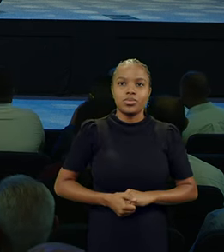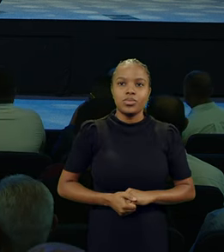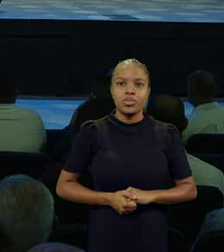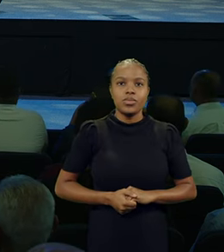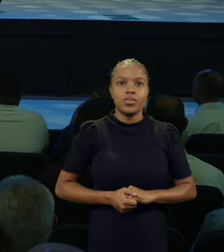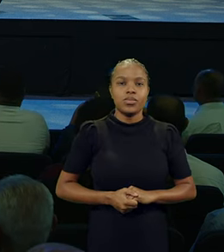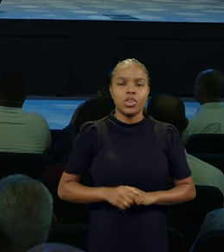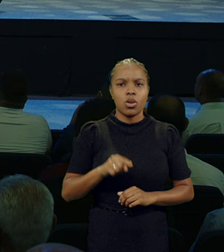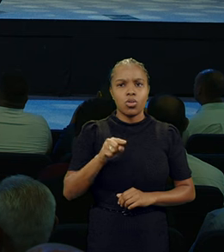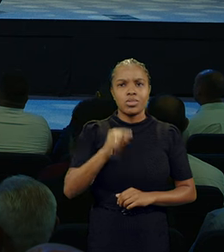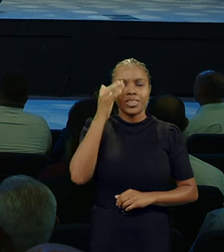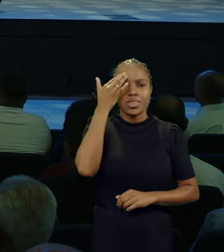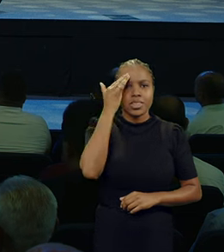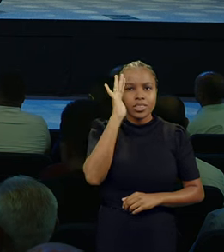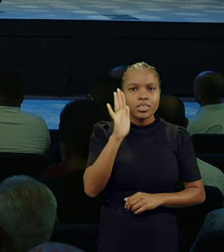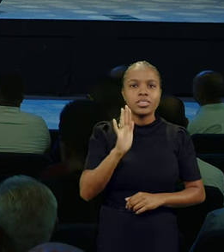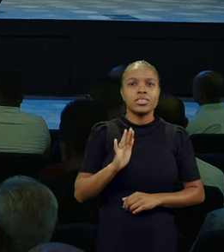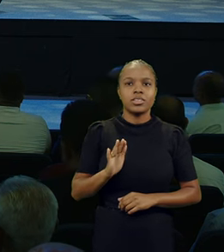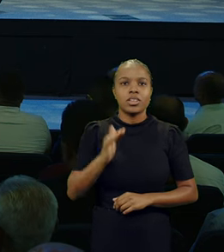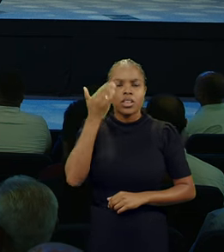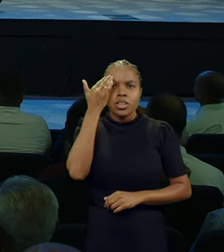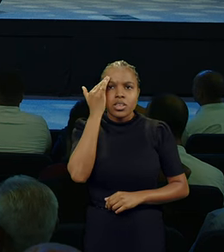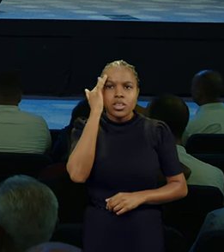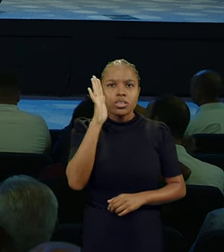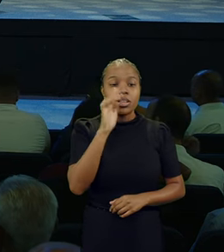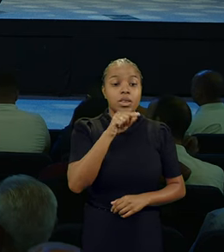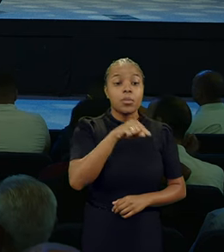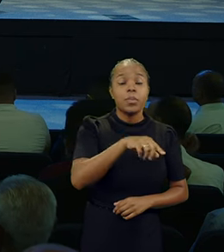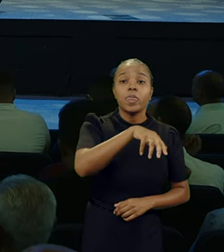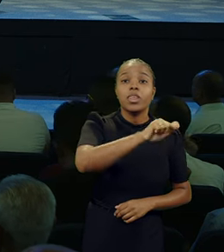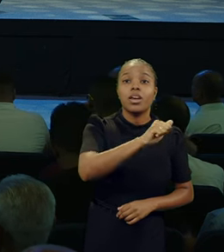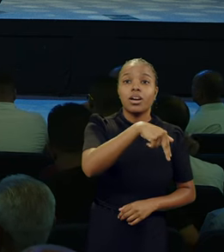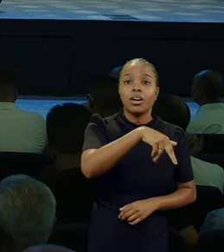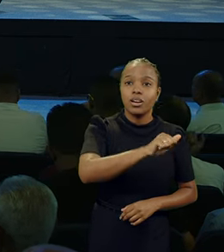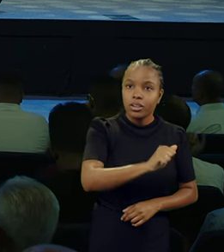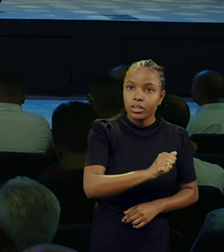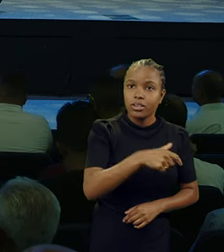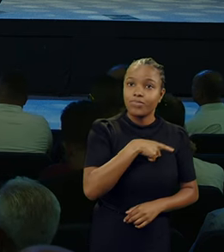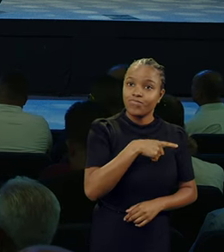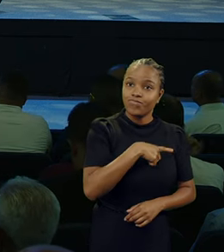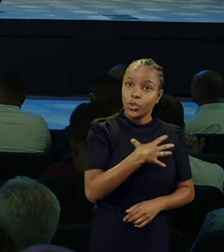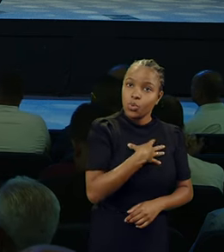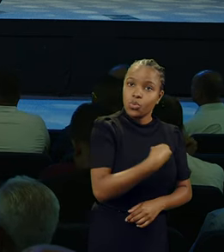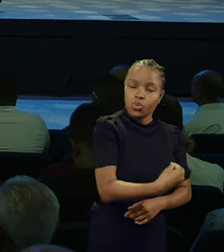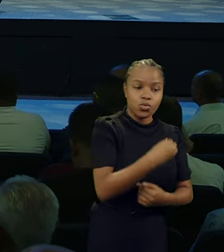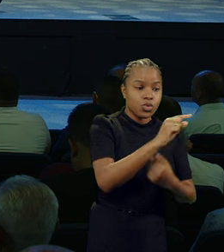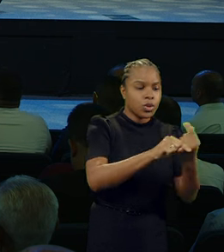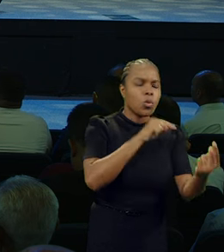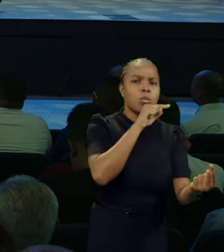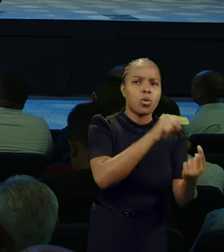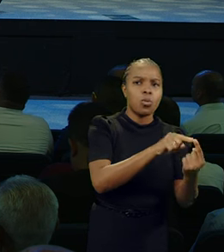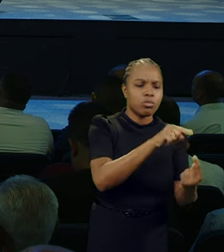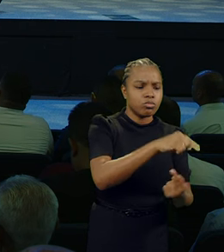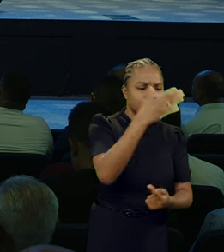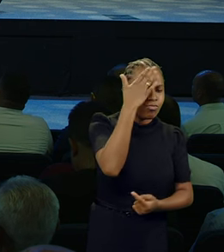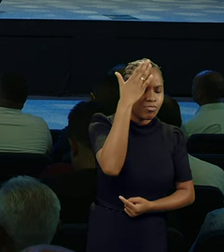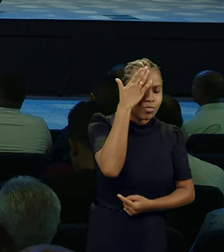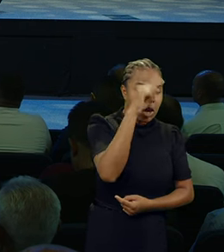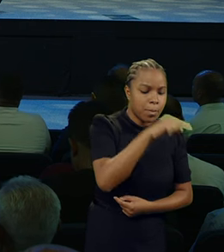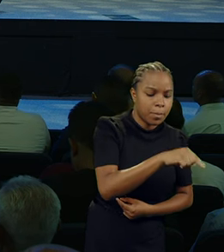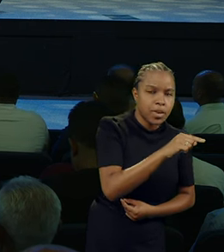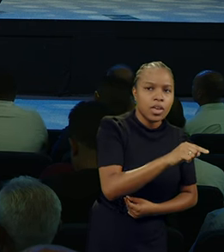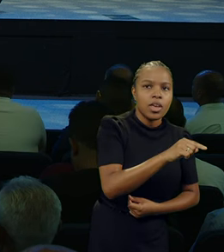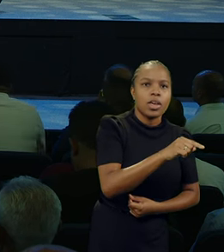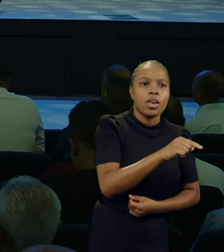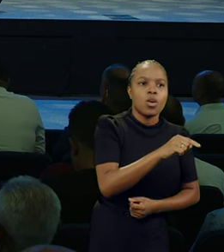Para você entender que Ana gerou com propósito, você já sabe do voto que ela fez e quem